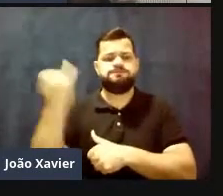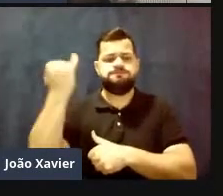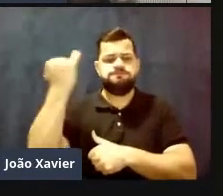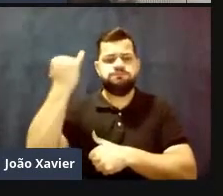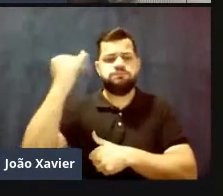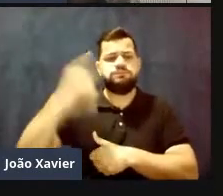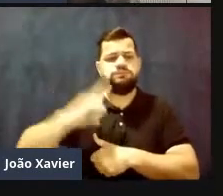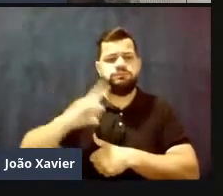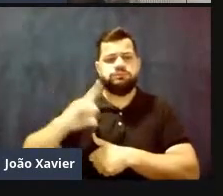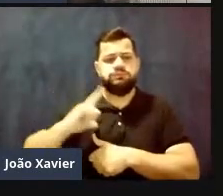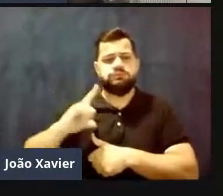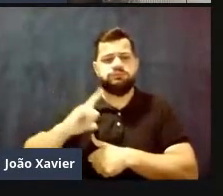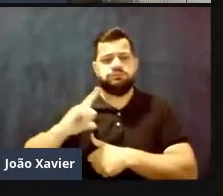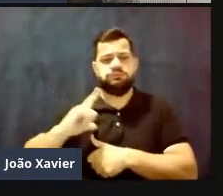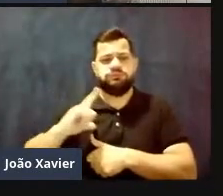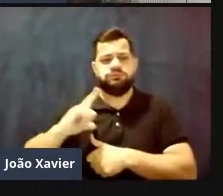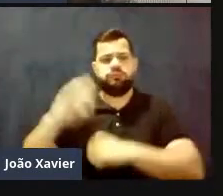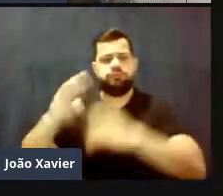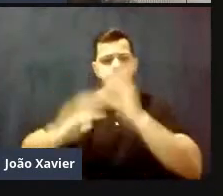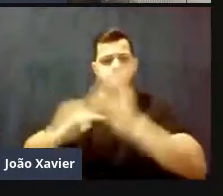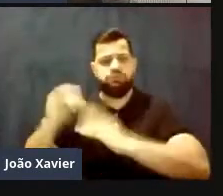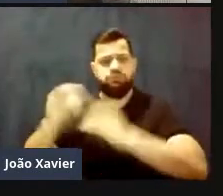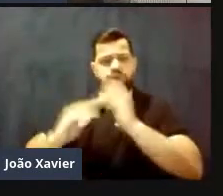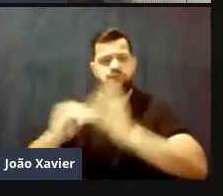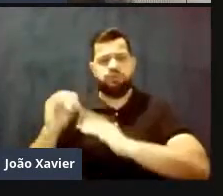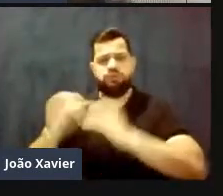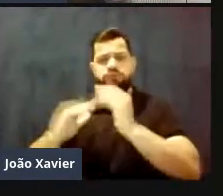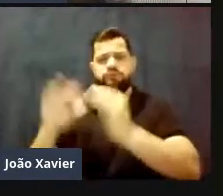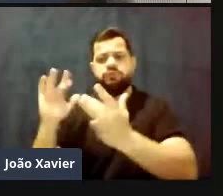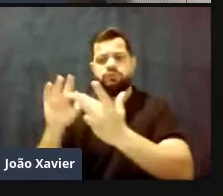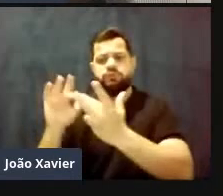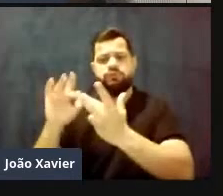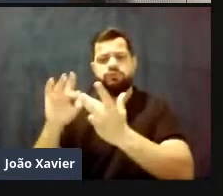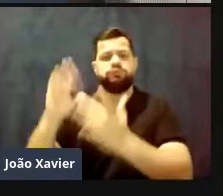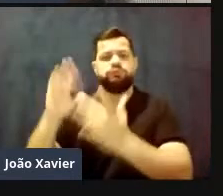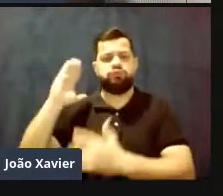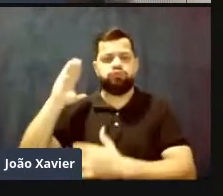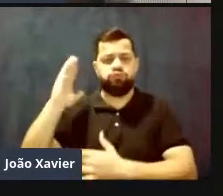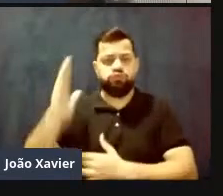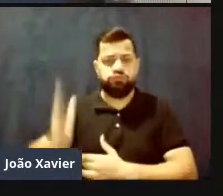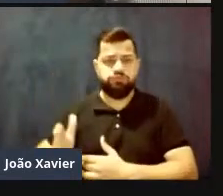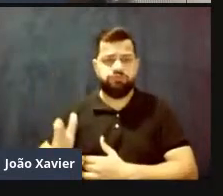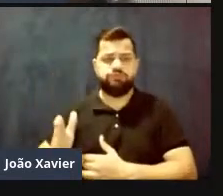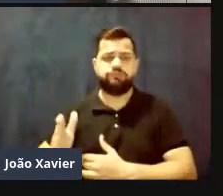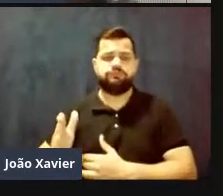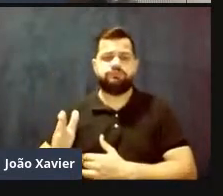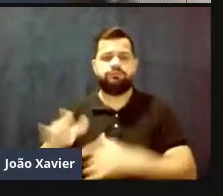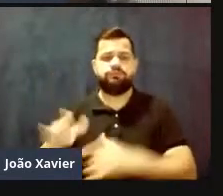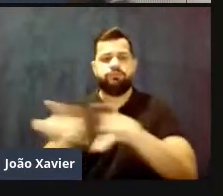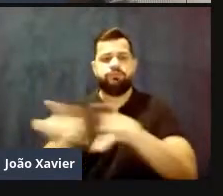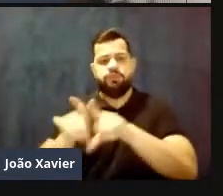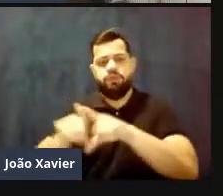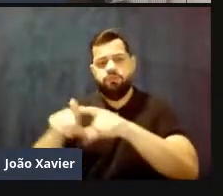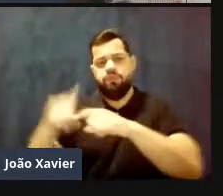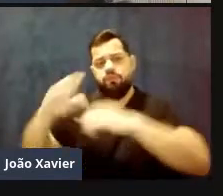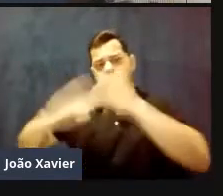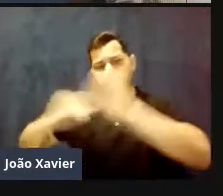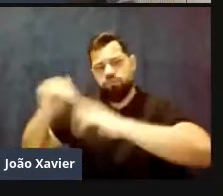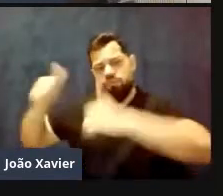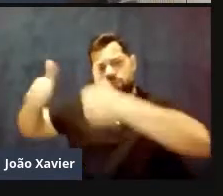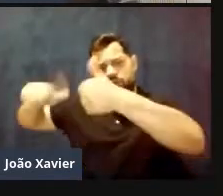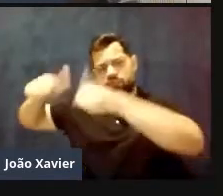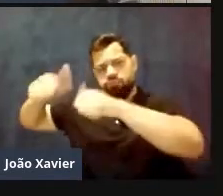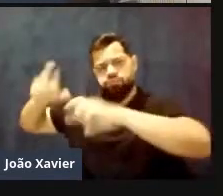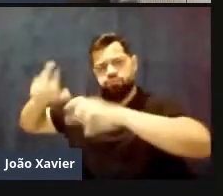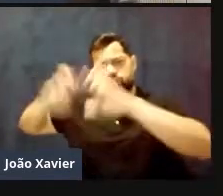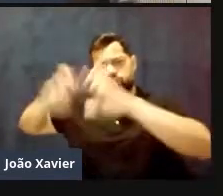nutricional sem contato direto com o paciente, né? E a partir de uma avaliação nutricional assertiva e pragmática, a gente vai conseguir, então, indicar